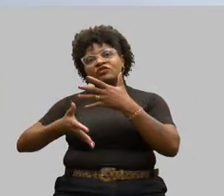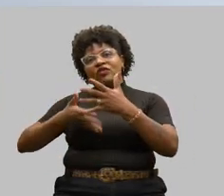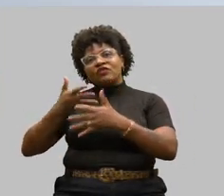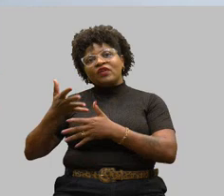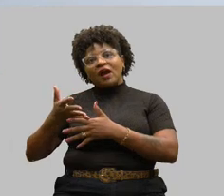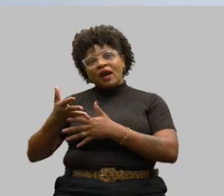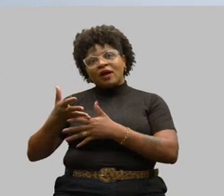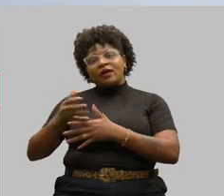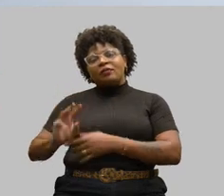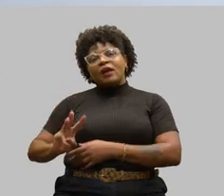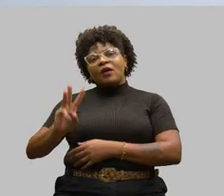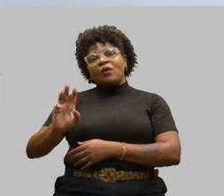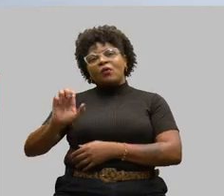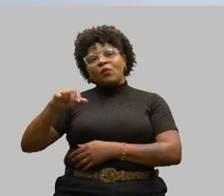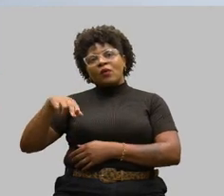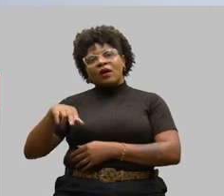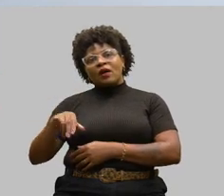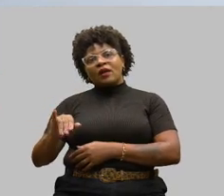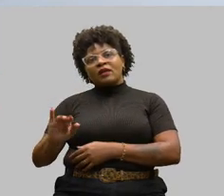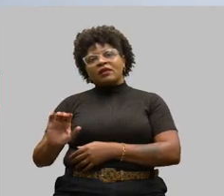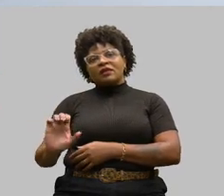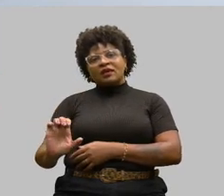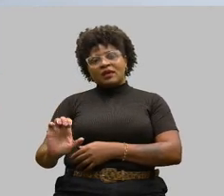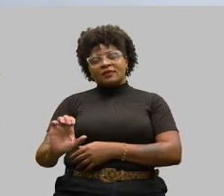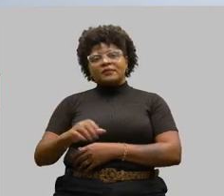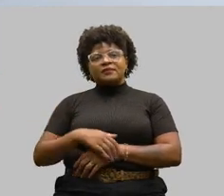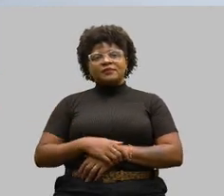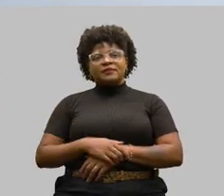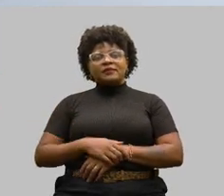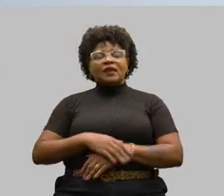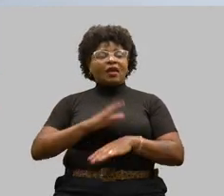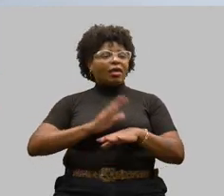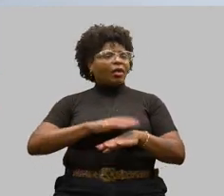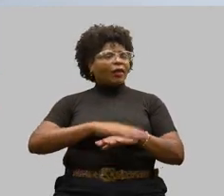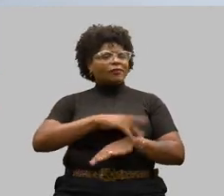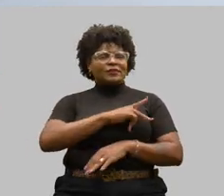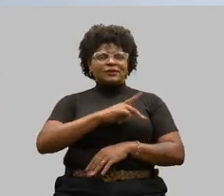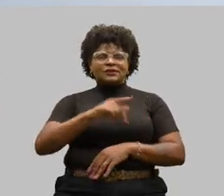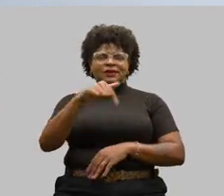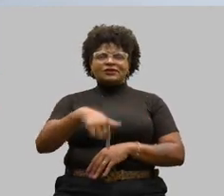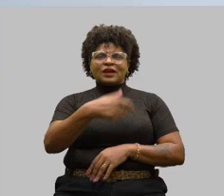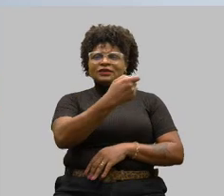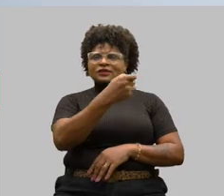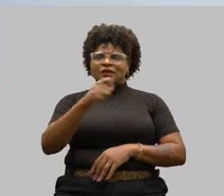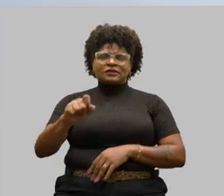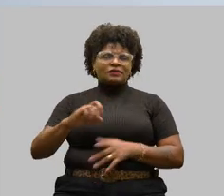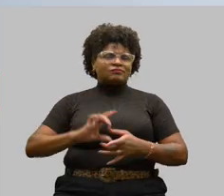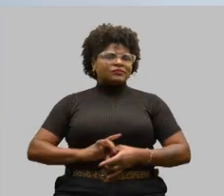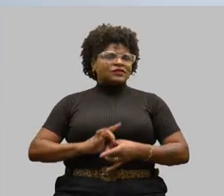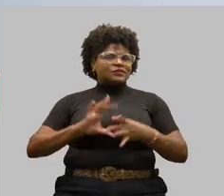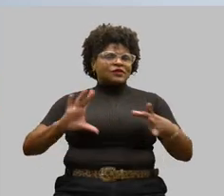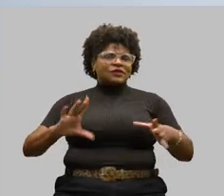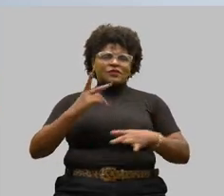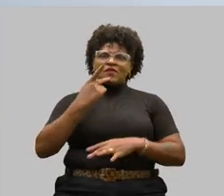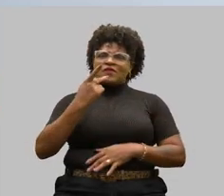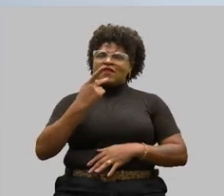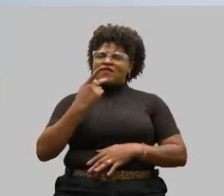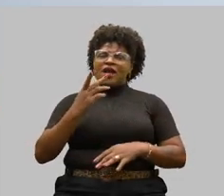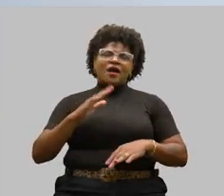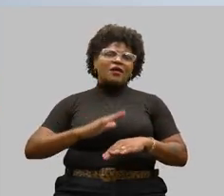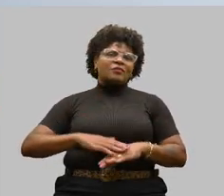acharem melhor e eu como presidente aqui da associação me coloco à disposição para poder falar um pouco mais sobre